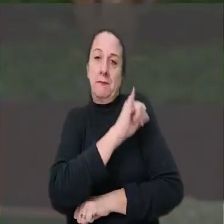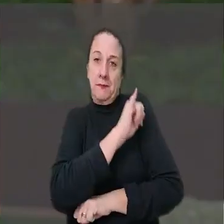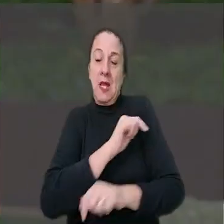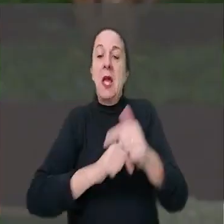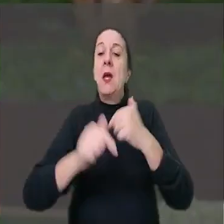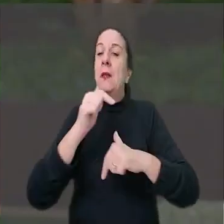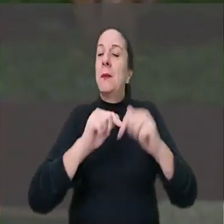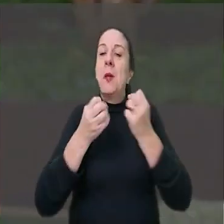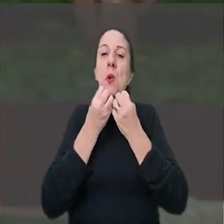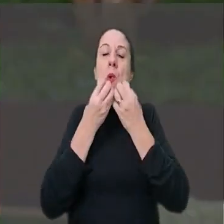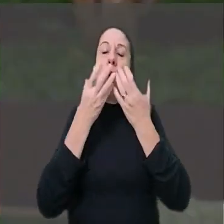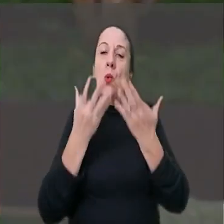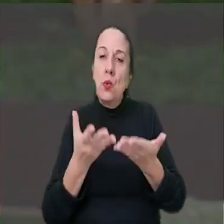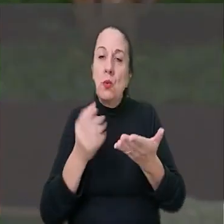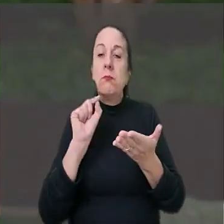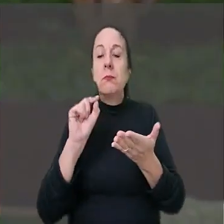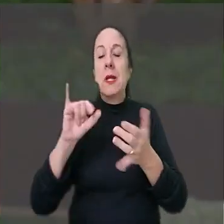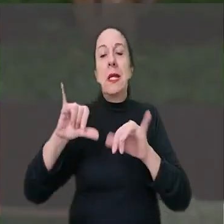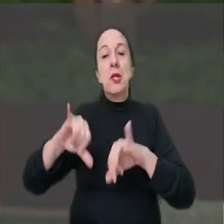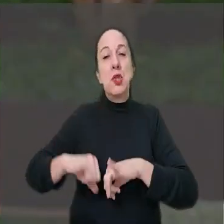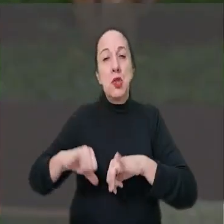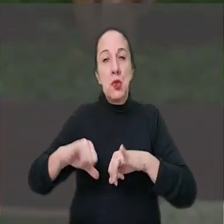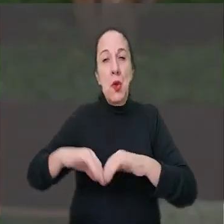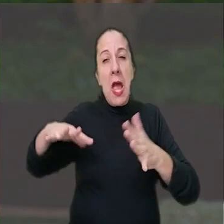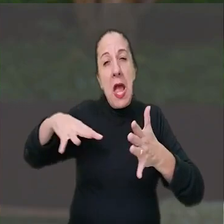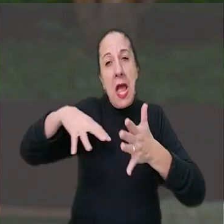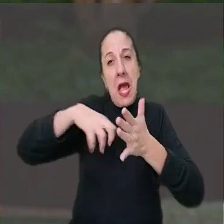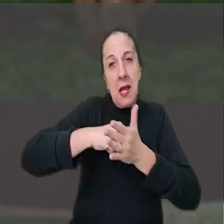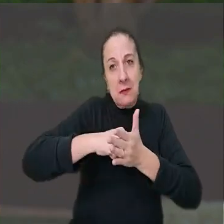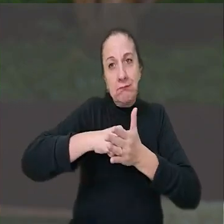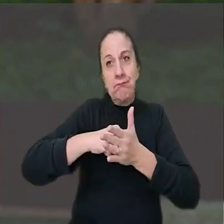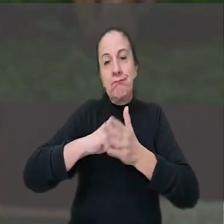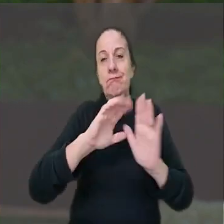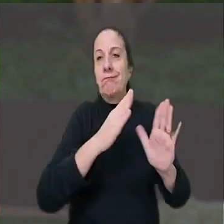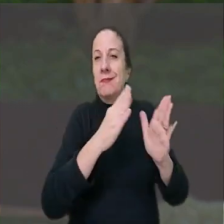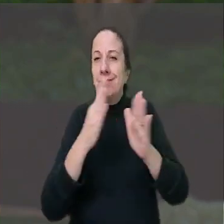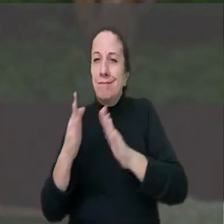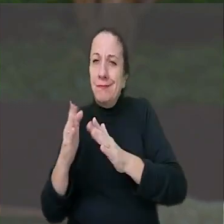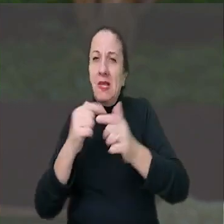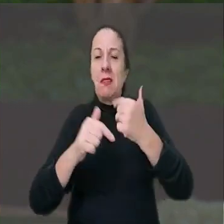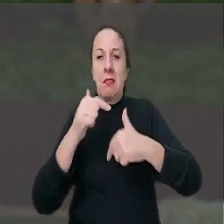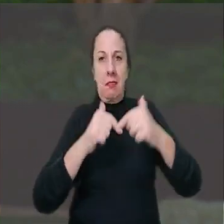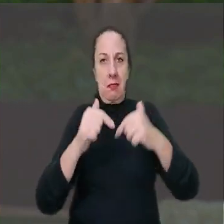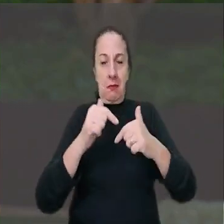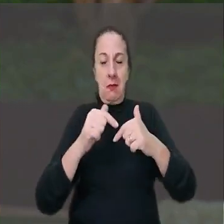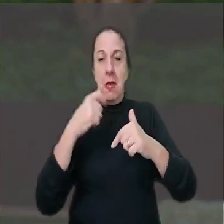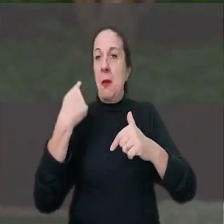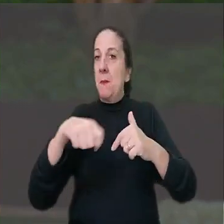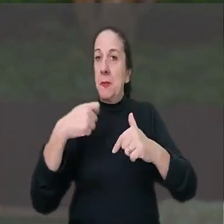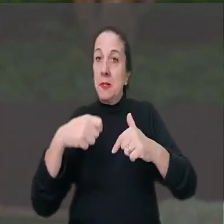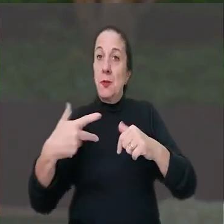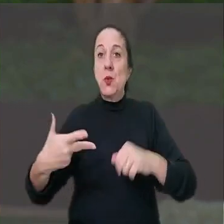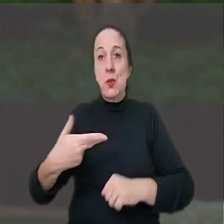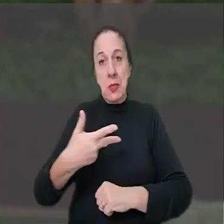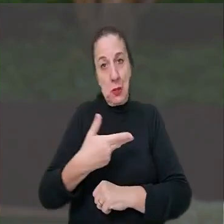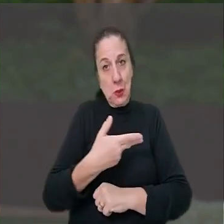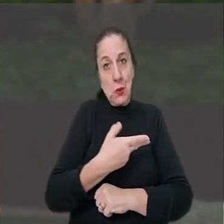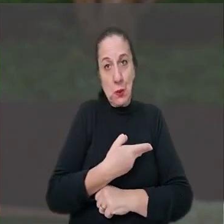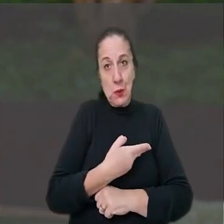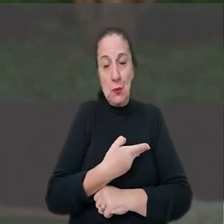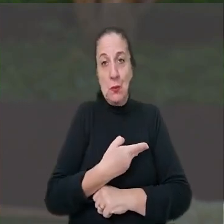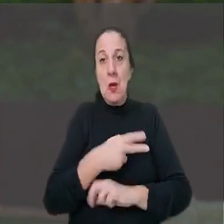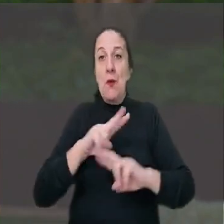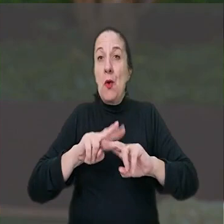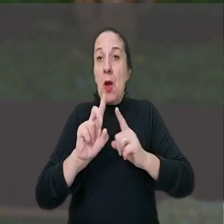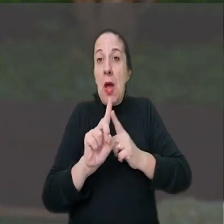O trabalhador contou na ação que sofreu um acidente durante o expediente. Ele disse que precisou passar por